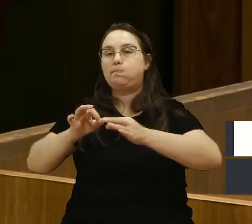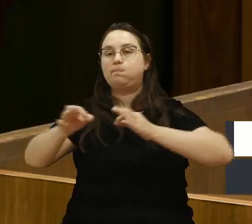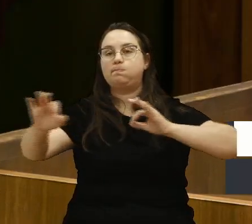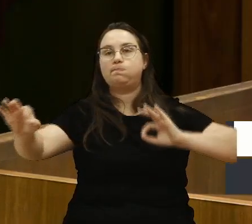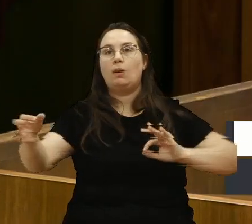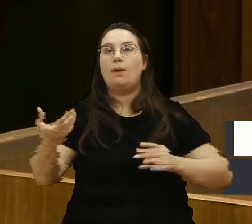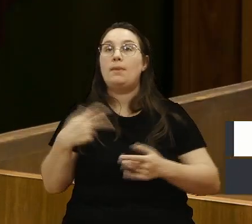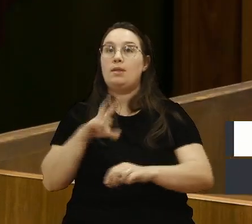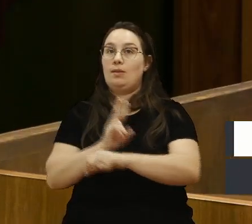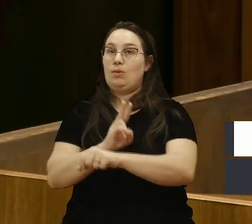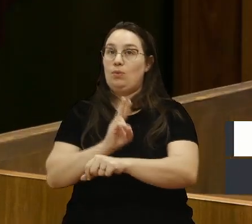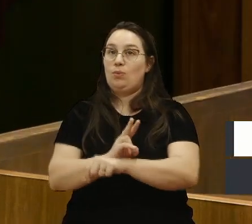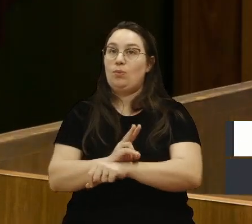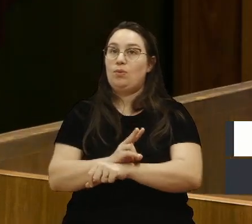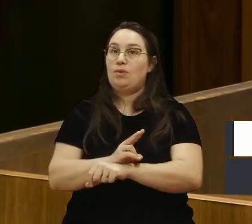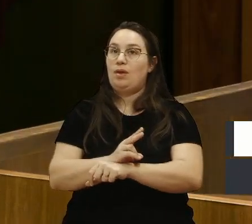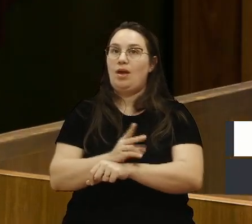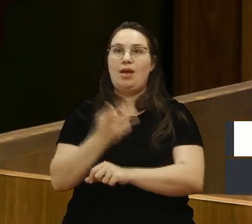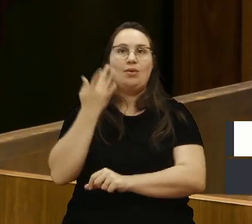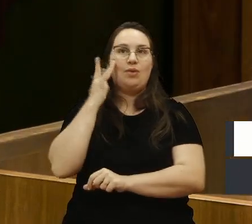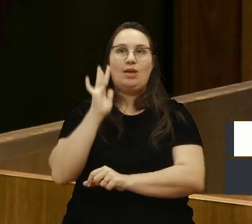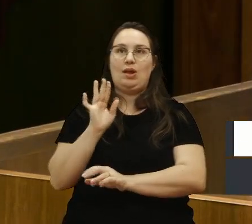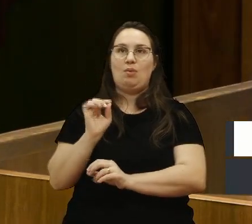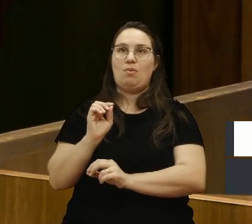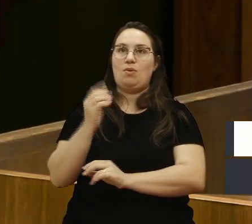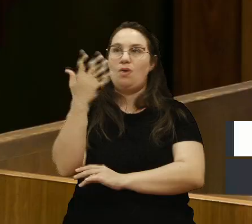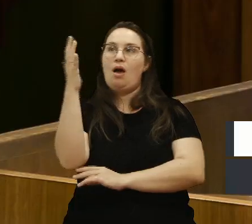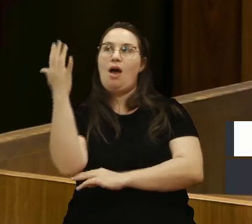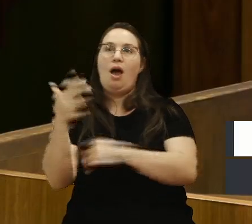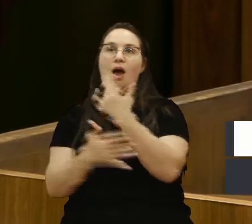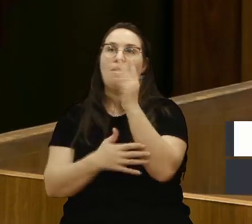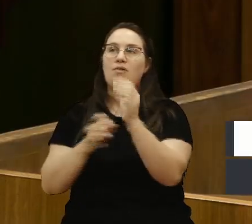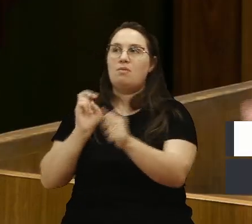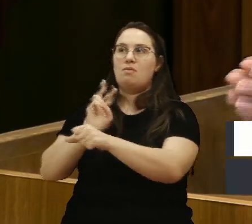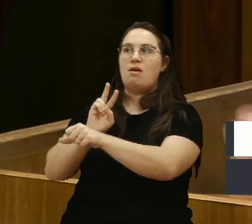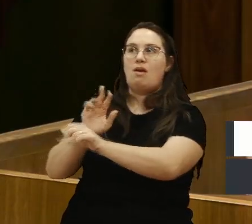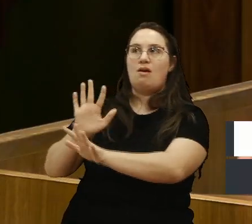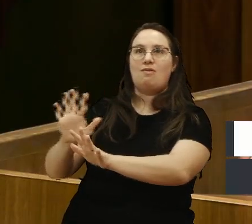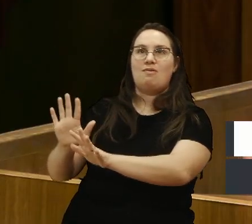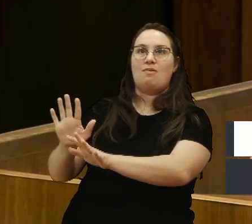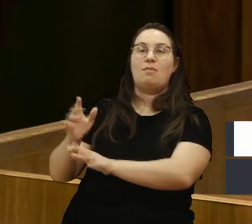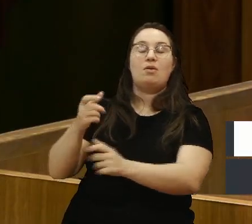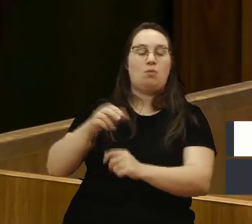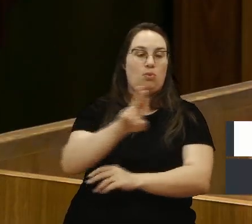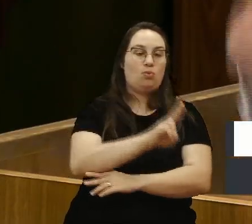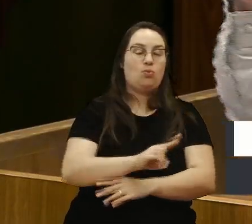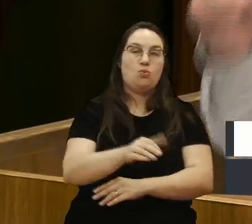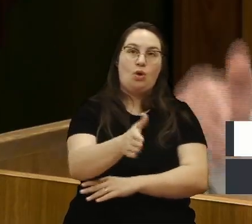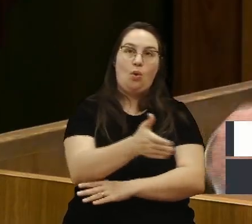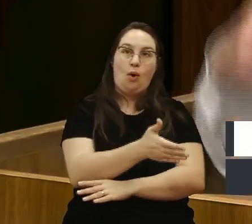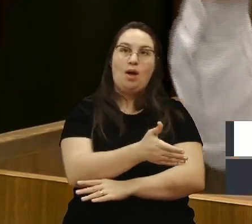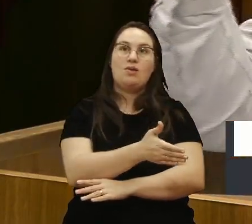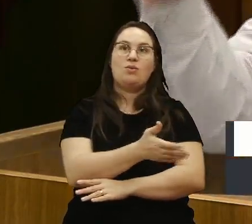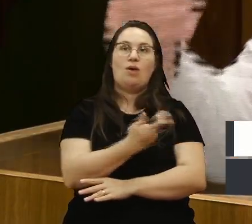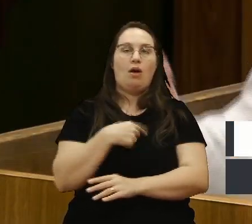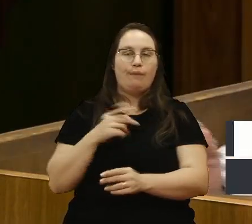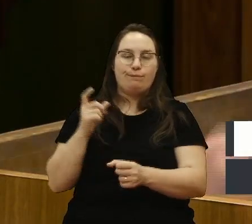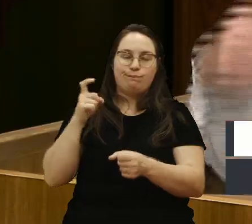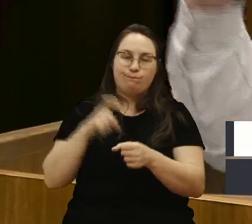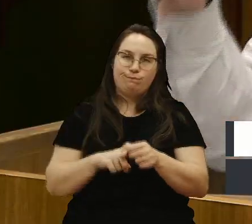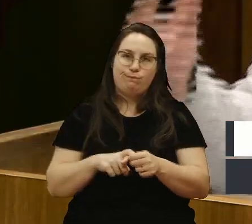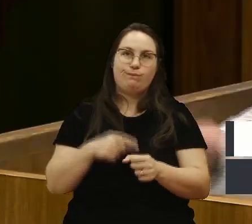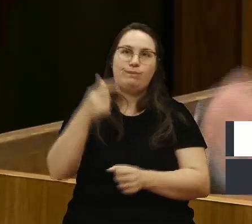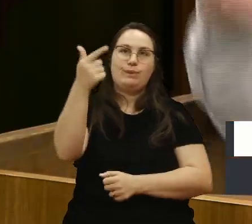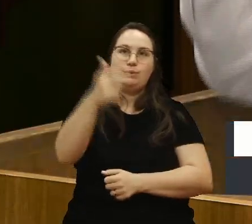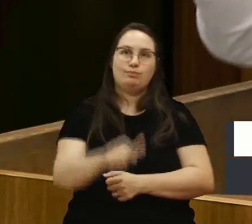tenho que preservar, eu sei que eu não posso tocar naquela parte, mas o restante eu posso usar. E aí eu volto aqui de